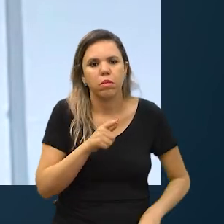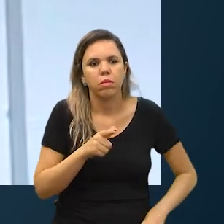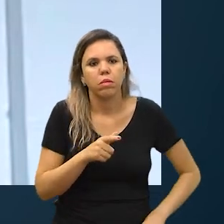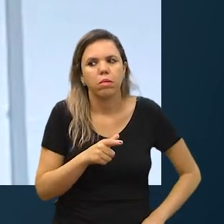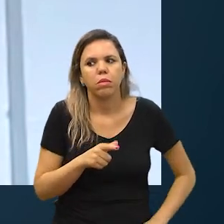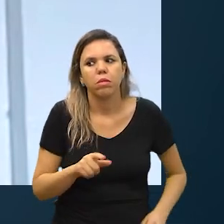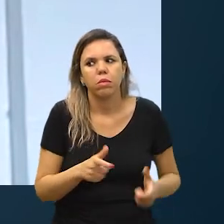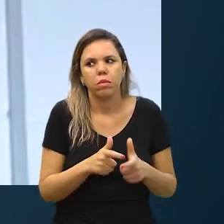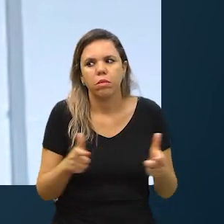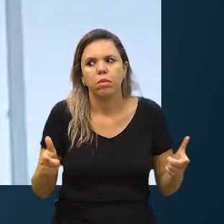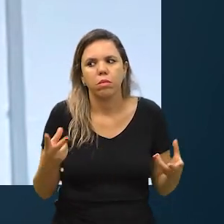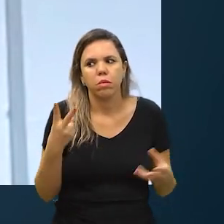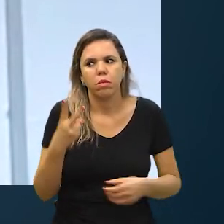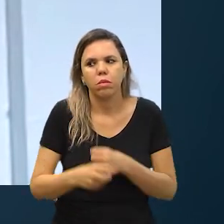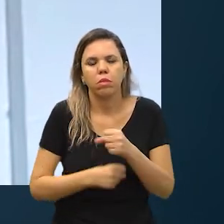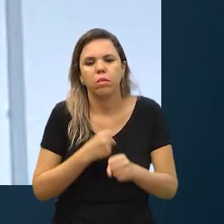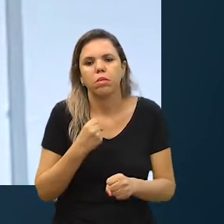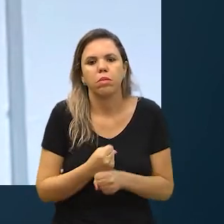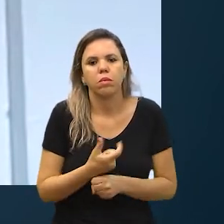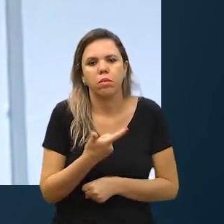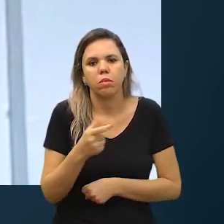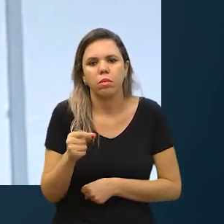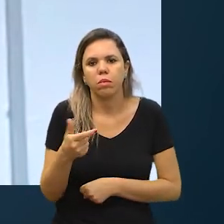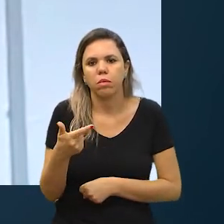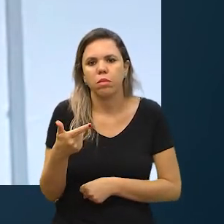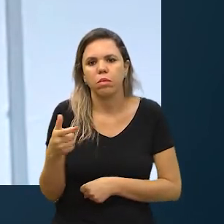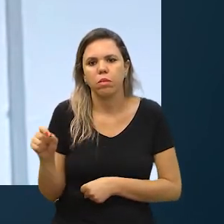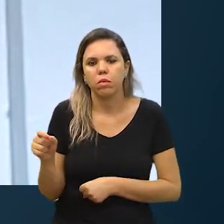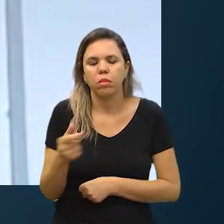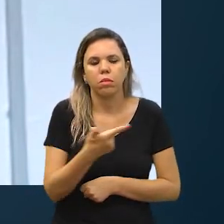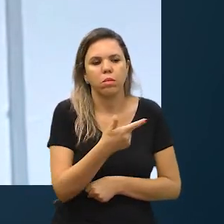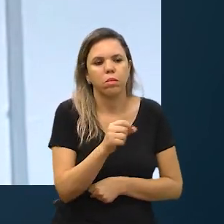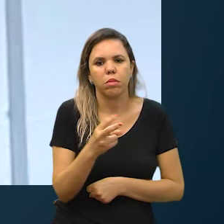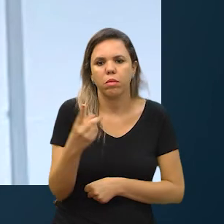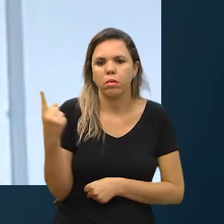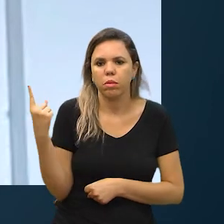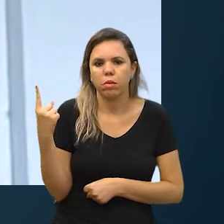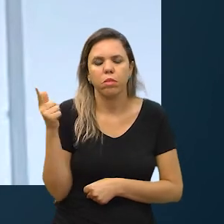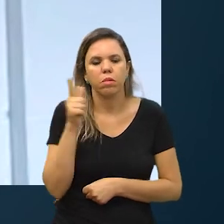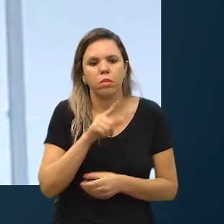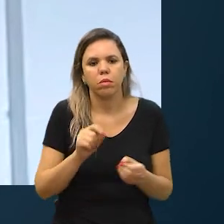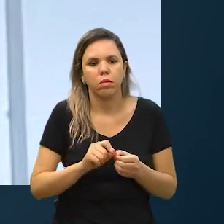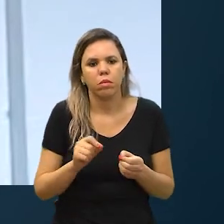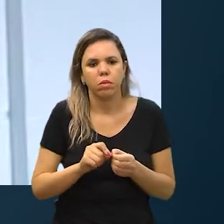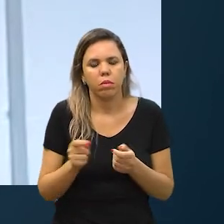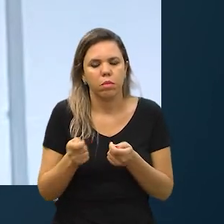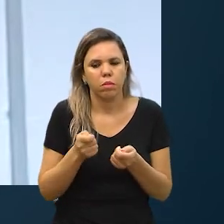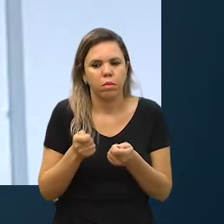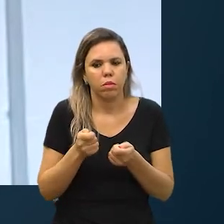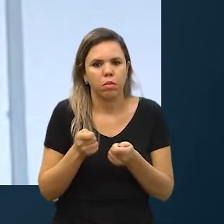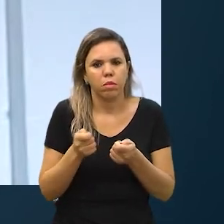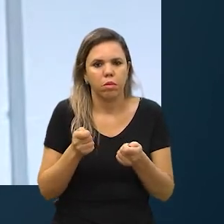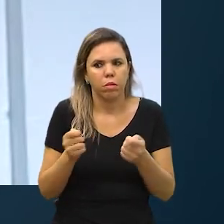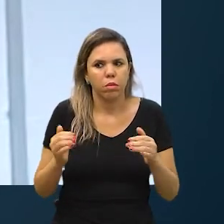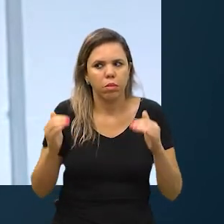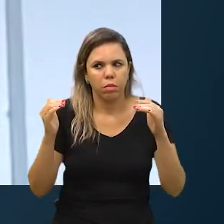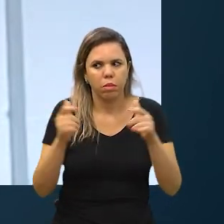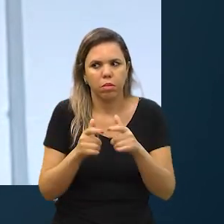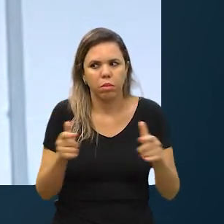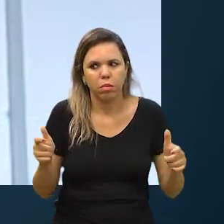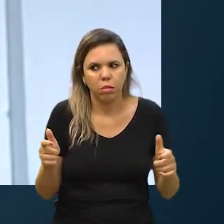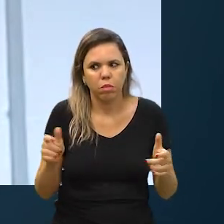conseguiu crescer bastante nesses últimos 2 anos, então 2020 e 2021. O que fez com que a gente conseguisse segurar ao